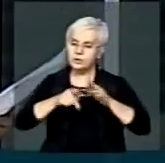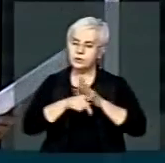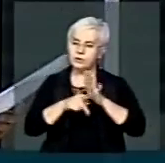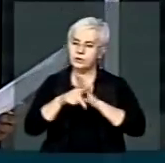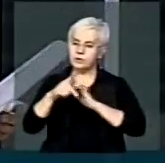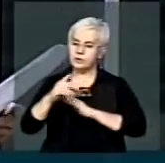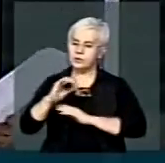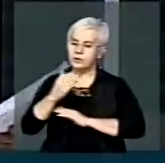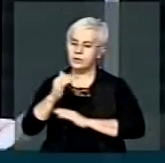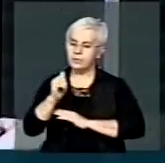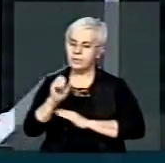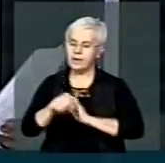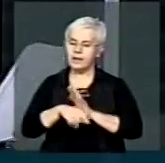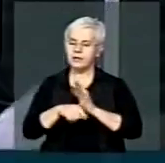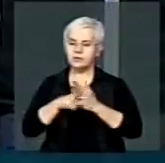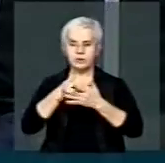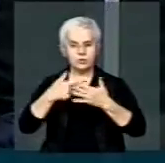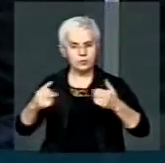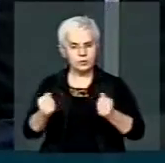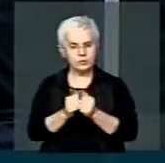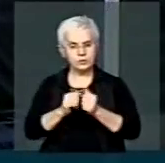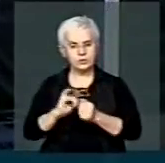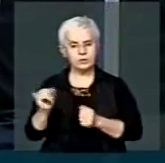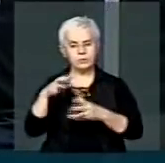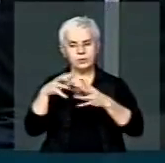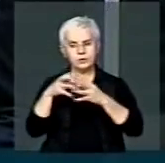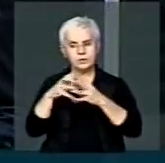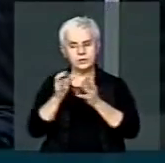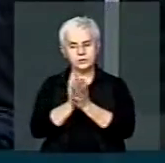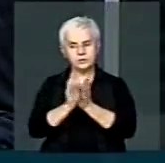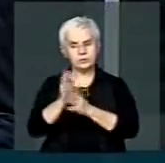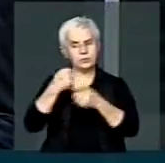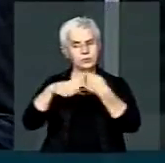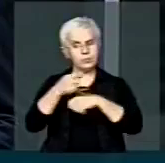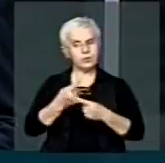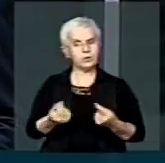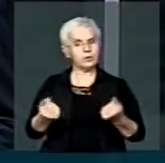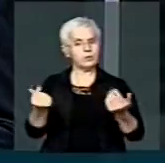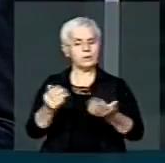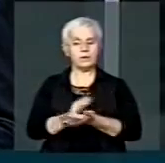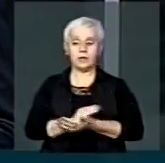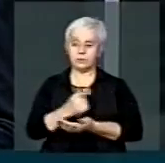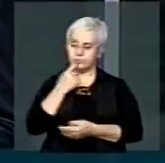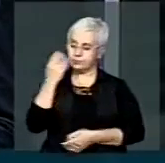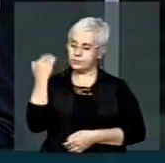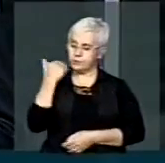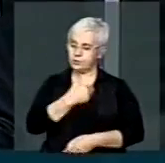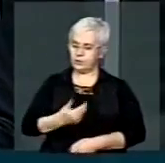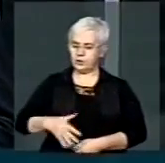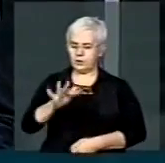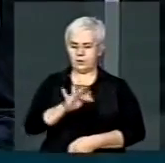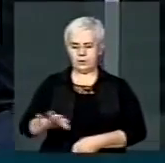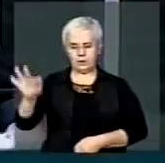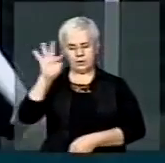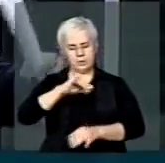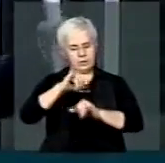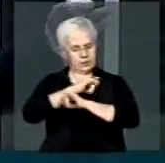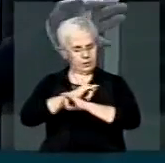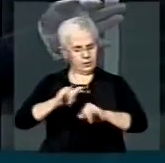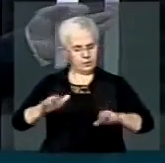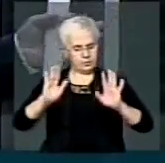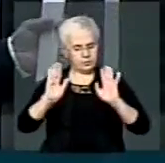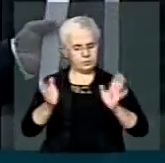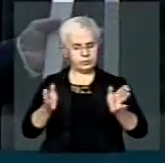a este importante setor da nossa economia. Há poucos dias o governo federal anunciou, senhor presidente,